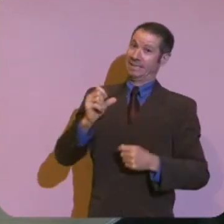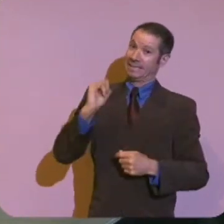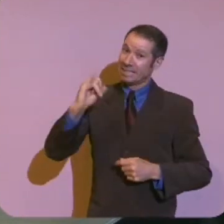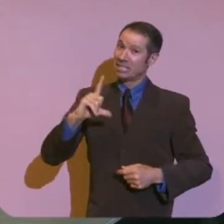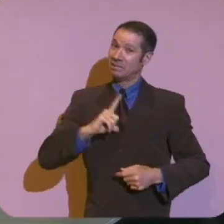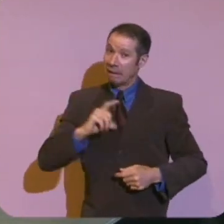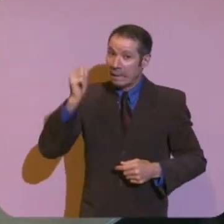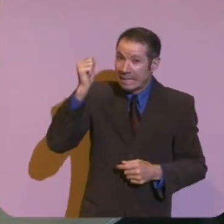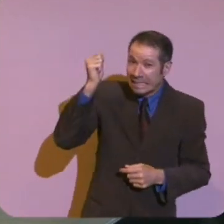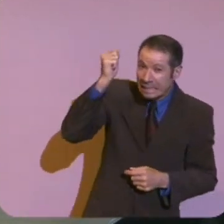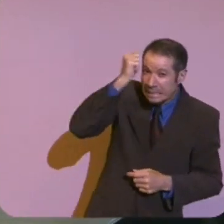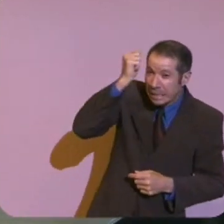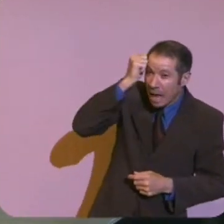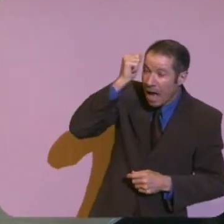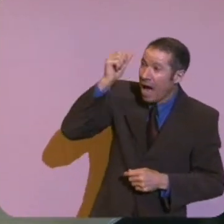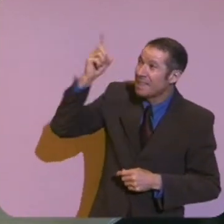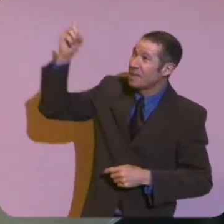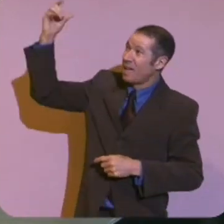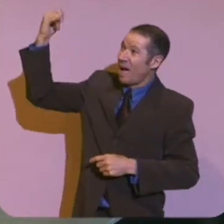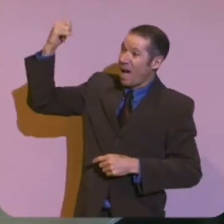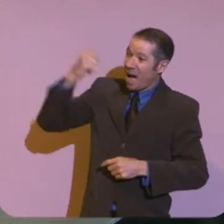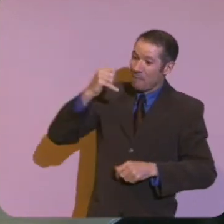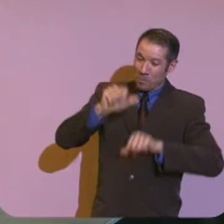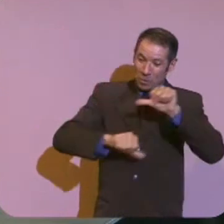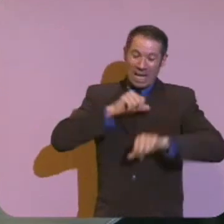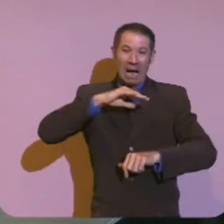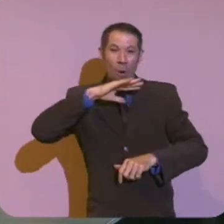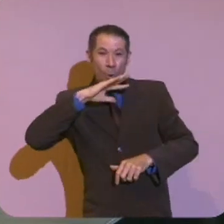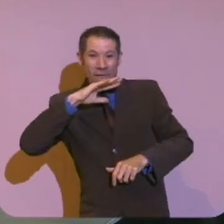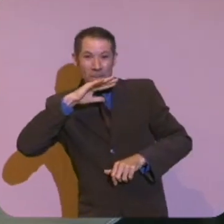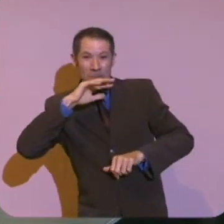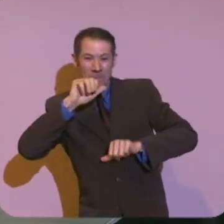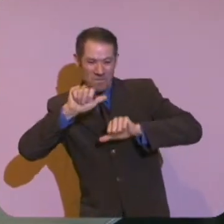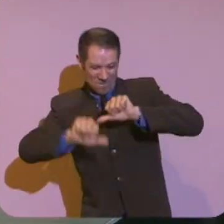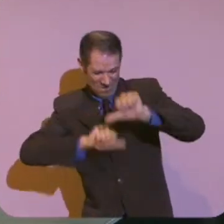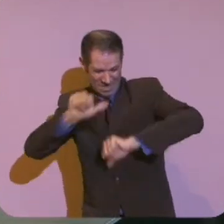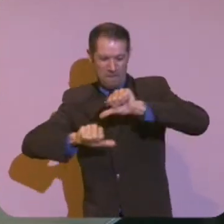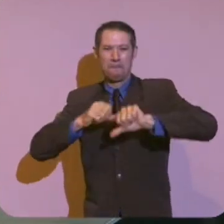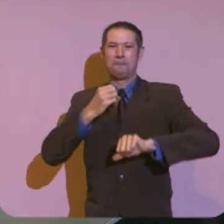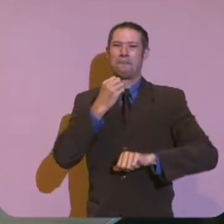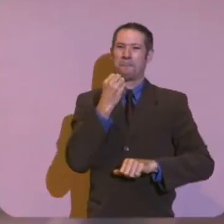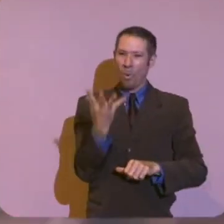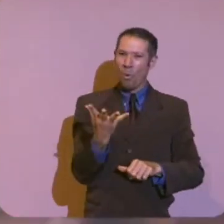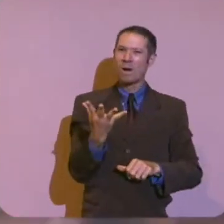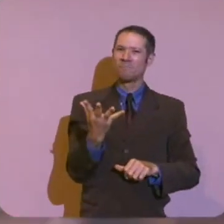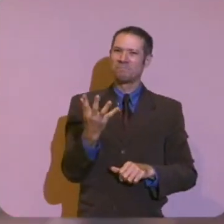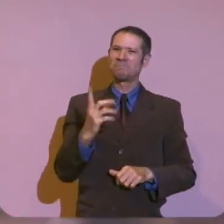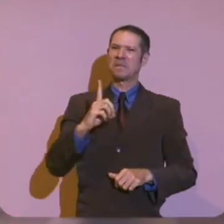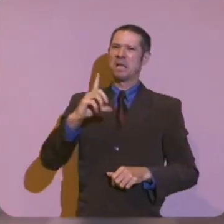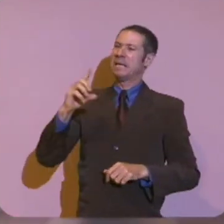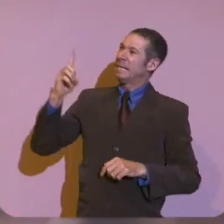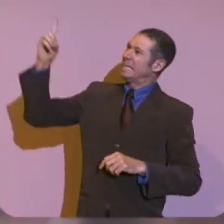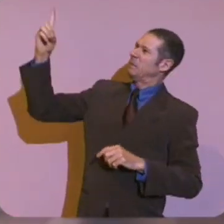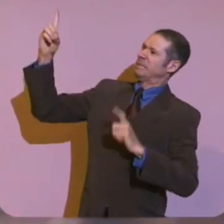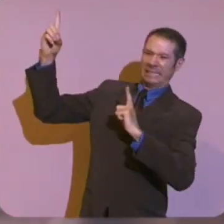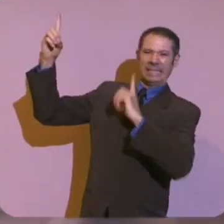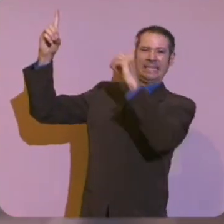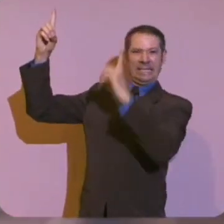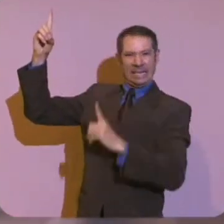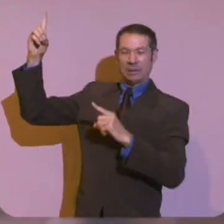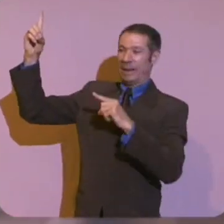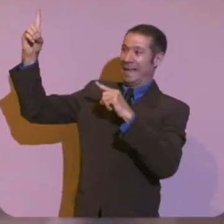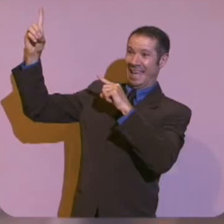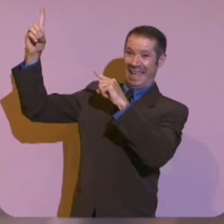vou mudar aquilo que era ruim para alguma coisa boa. E eu tenho todo o direito de fazer isso, porque eu